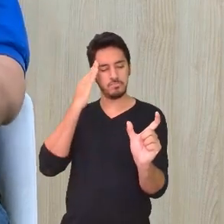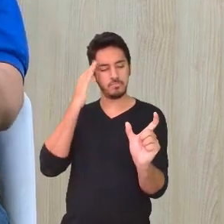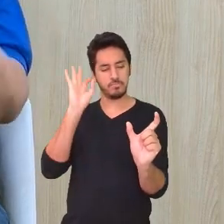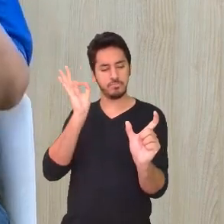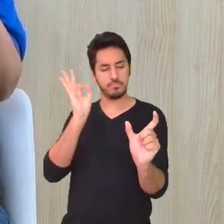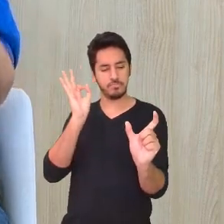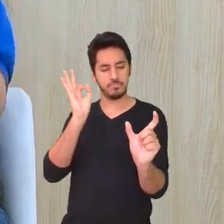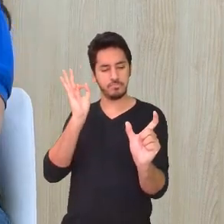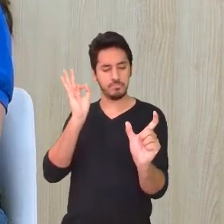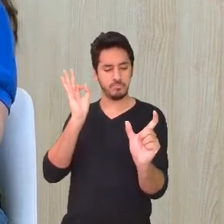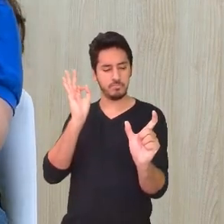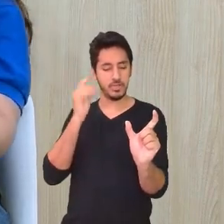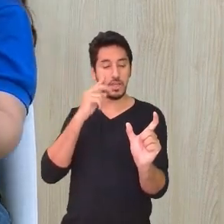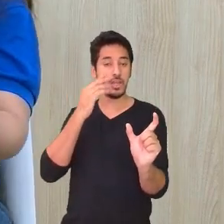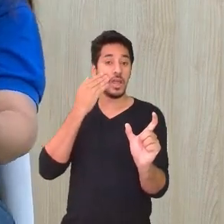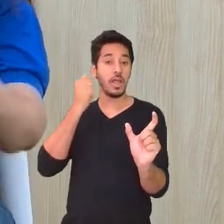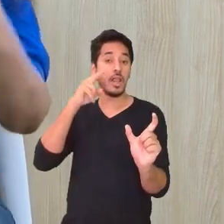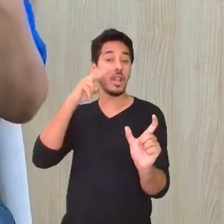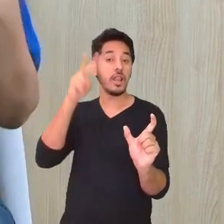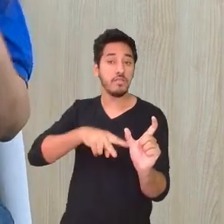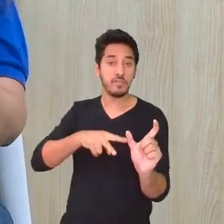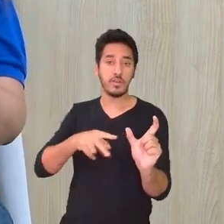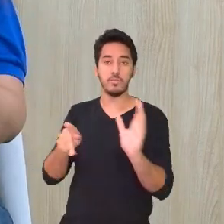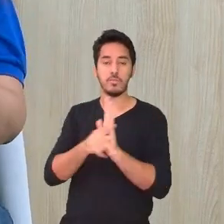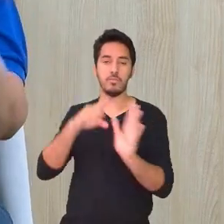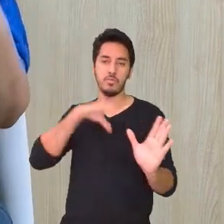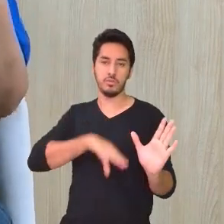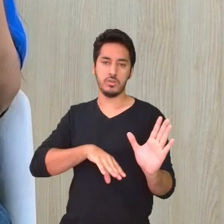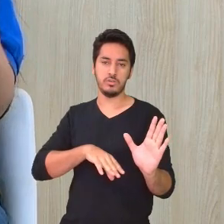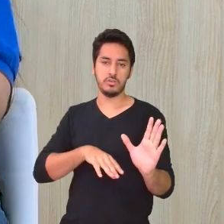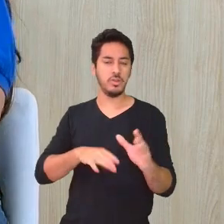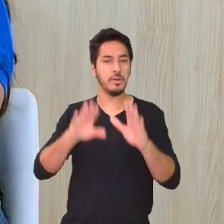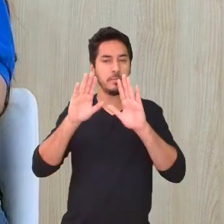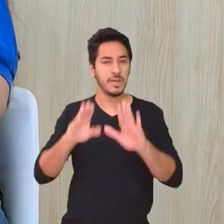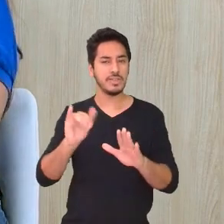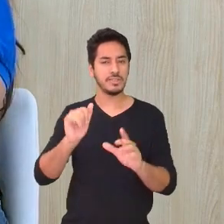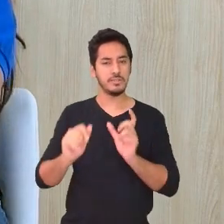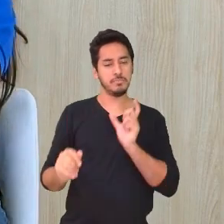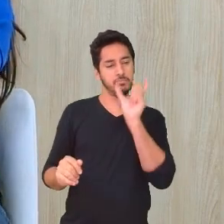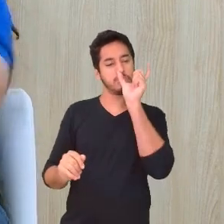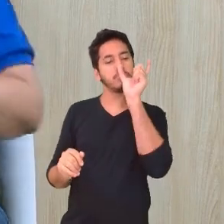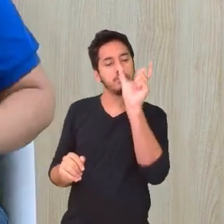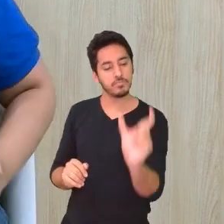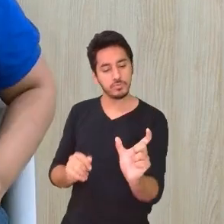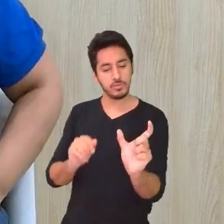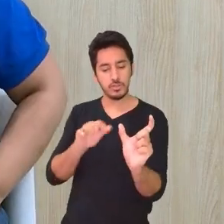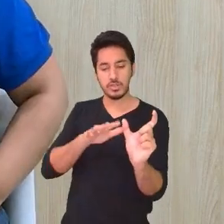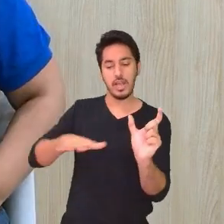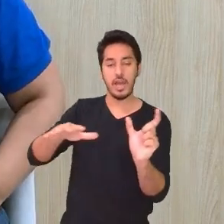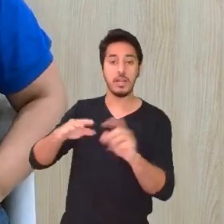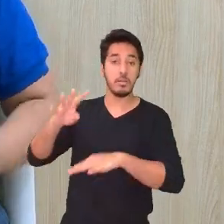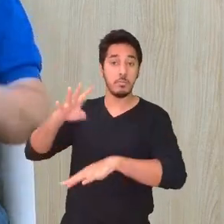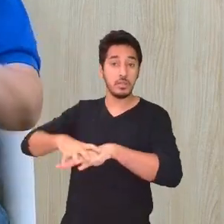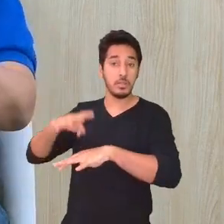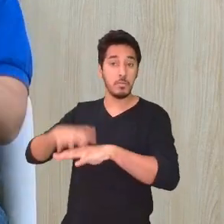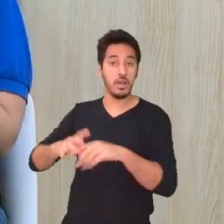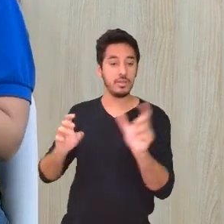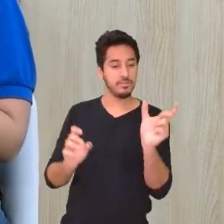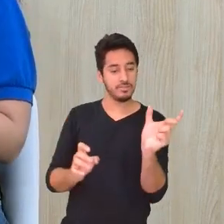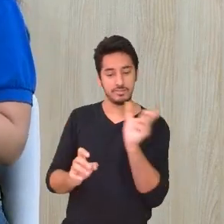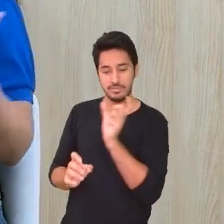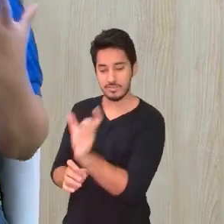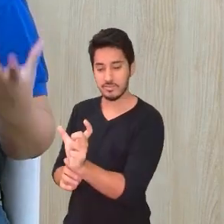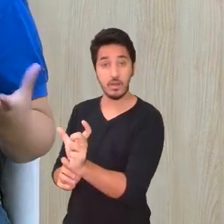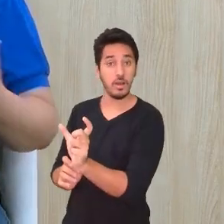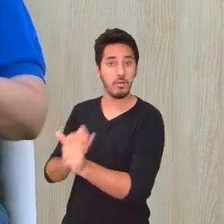palavra e ler os códigos da língua portuguesa. Mas não, se a gente coloca essa palavra no universo de matemática,